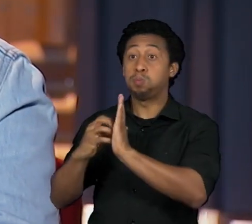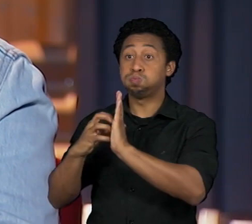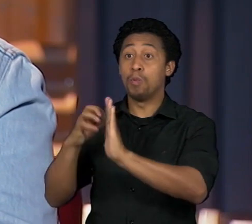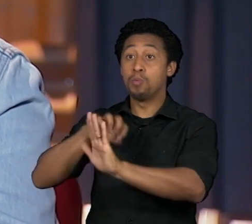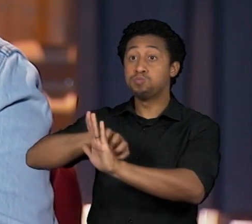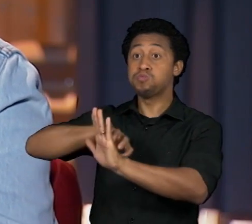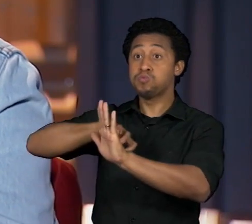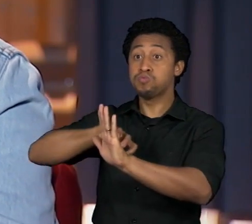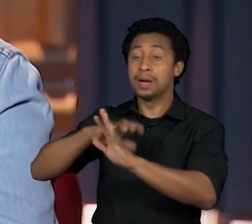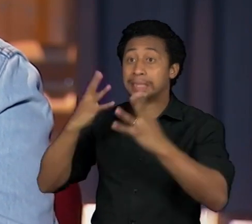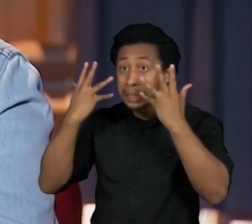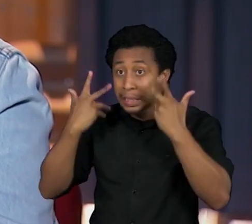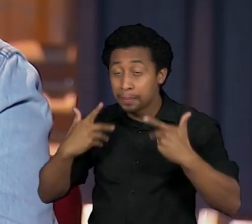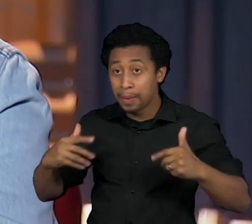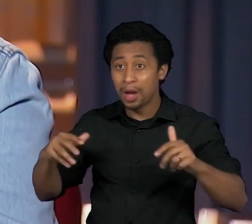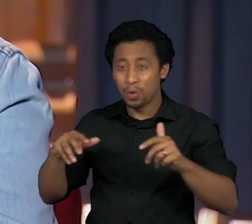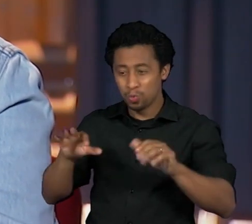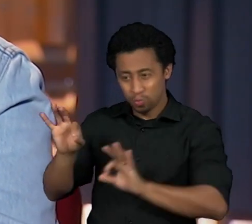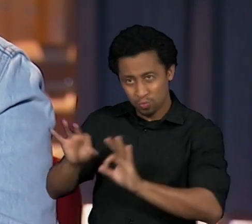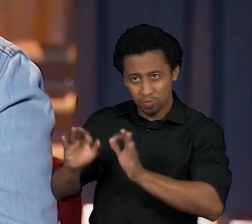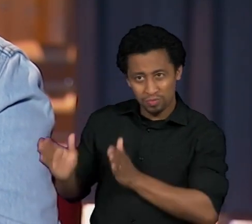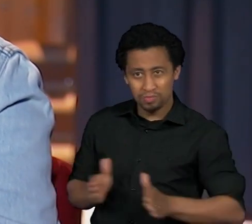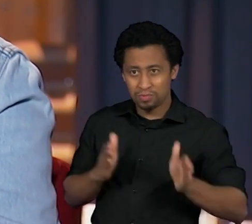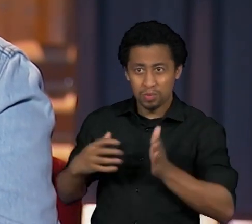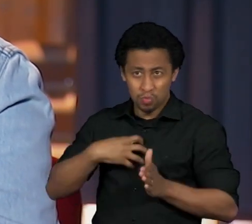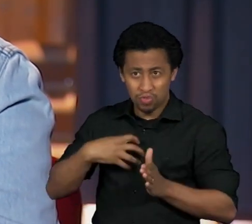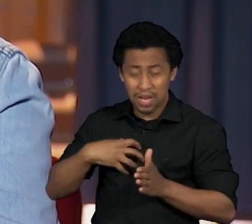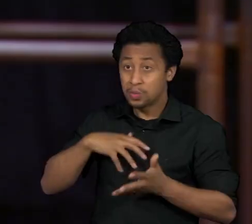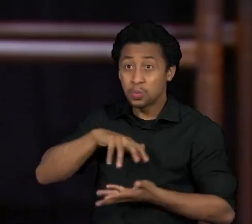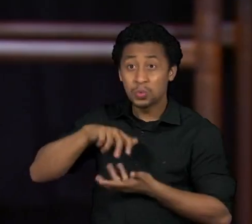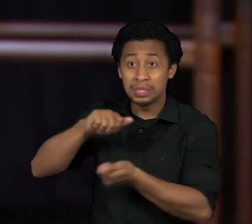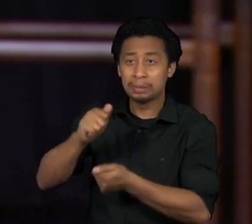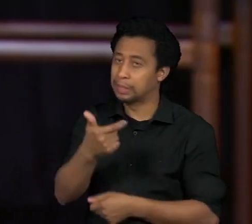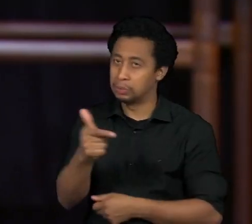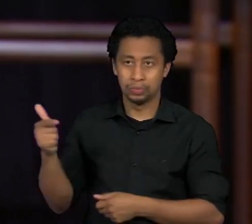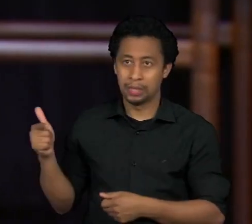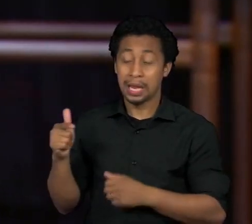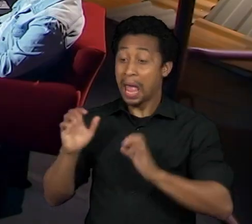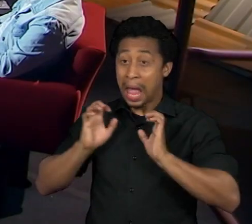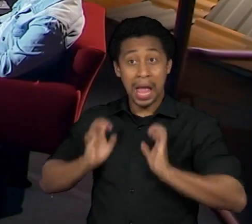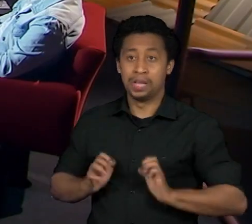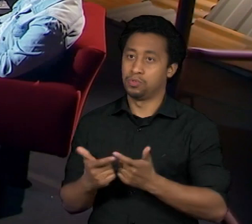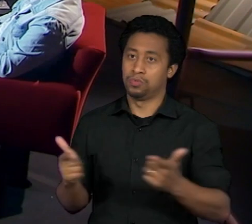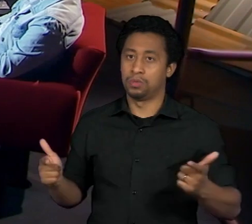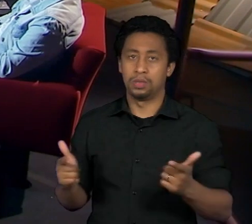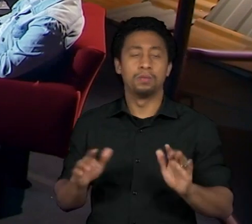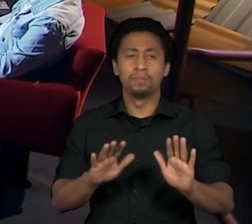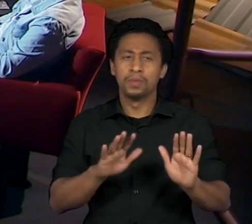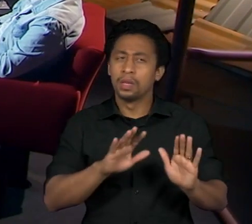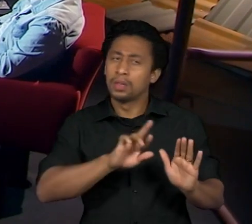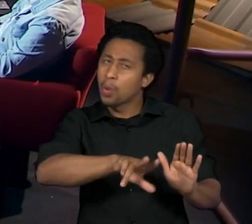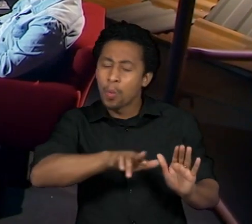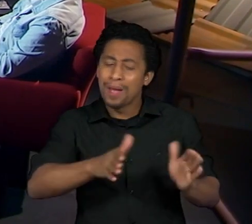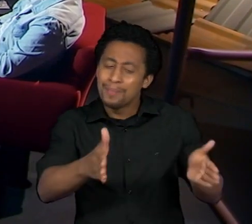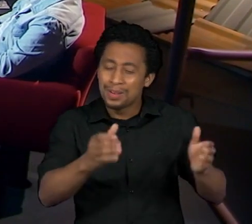ela é hoje, ela não é sustentável ambientalmente. Sim. Não, e ela também não é sustentável eticamente. Sim, sim, sim. Não, não estou falando da produção industrial. Não faz sentido. É. Nós